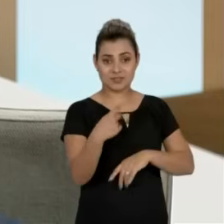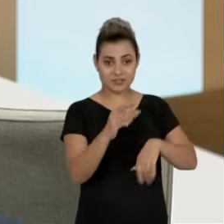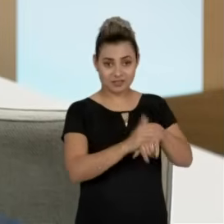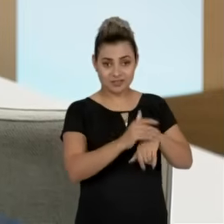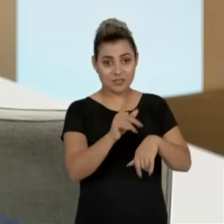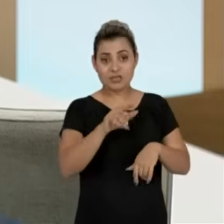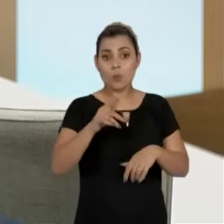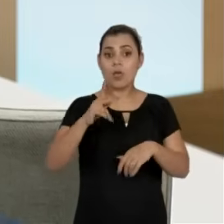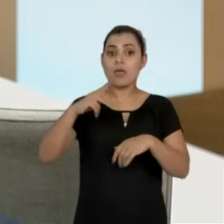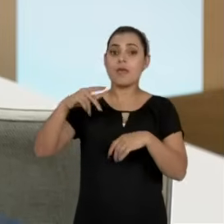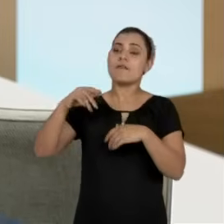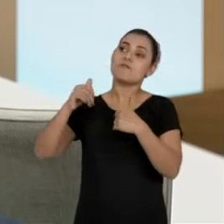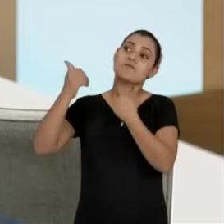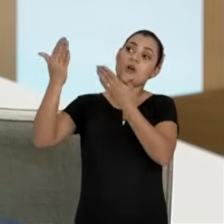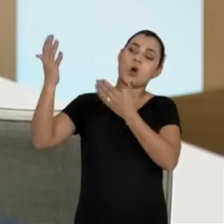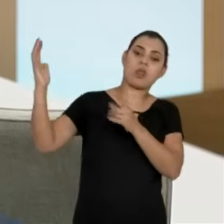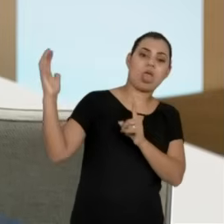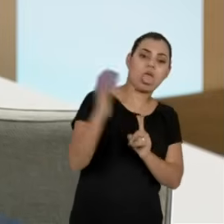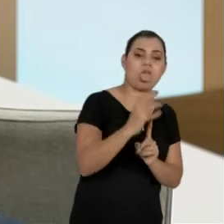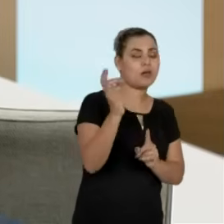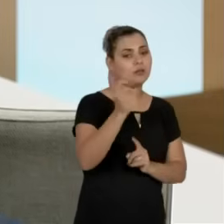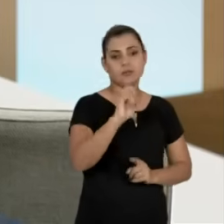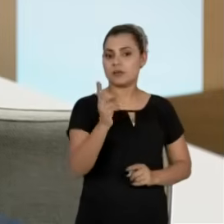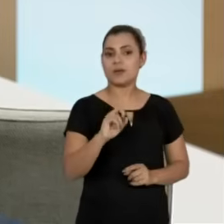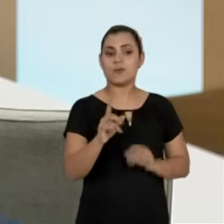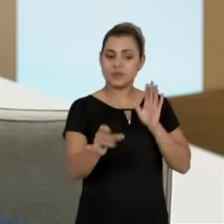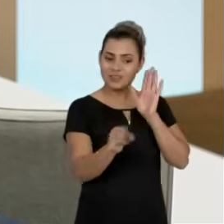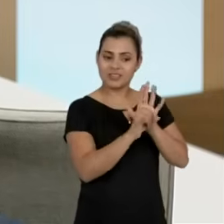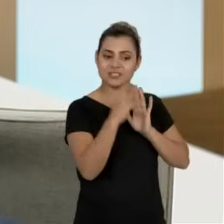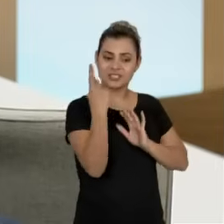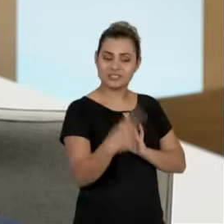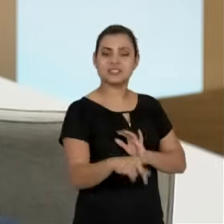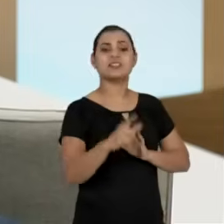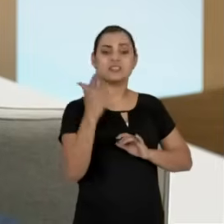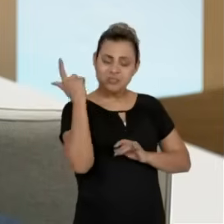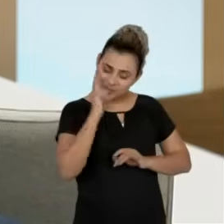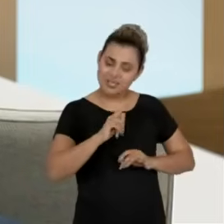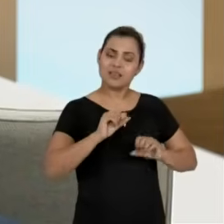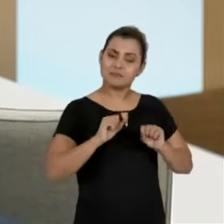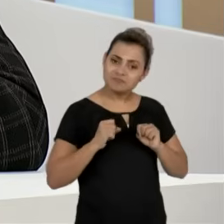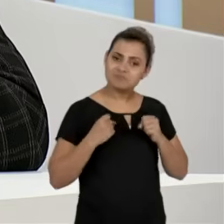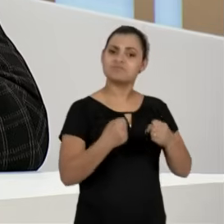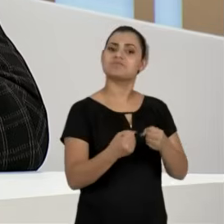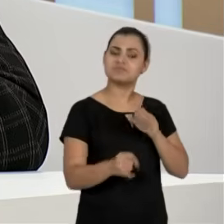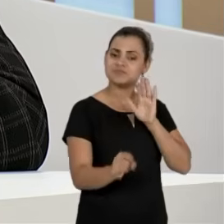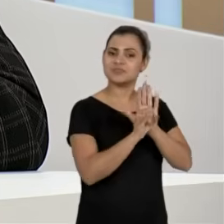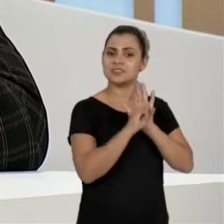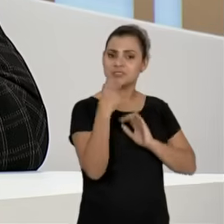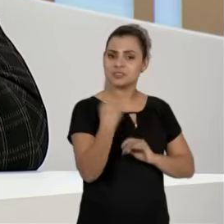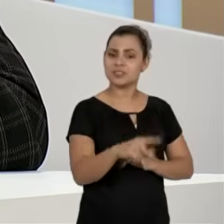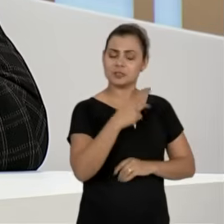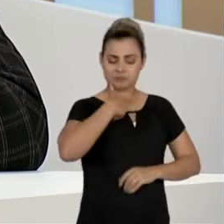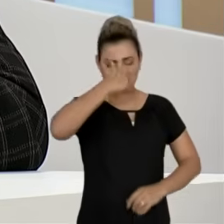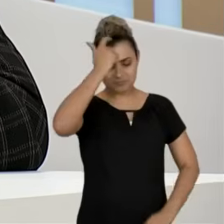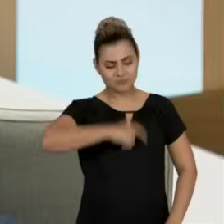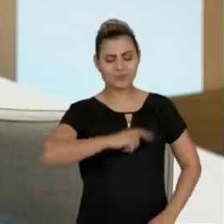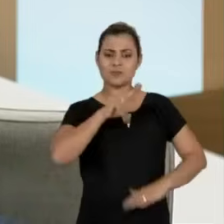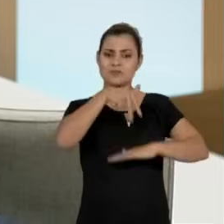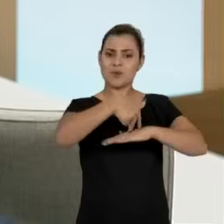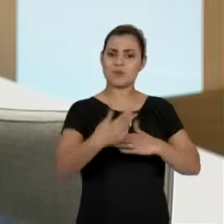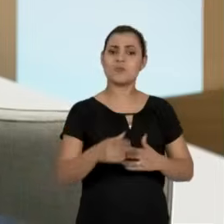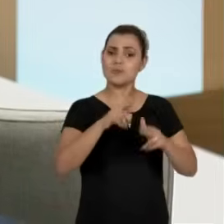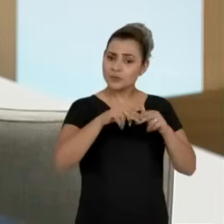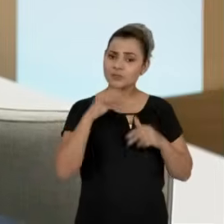vem de fora e acaba com a identidade deles. Eles podem se globalizar, mas fortalecendo a identidade deles, contando quem eles são. Então, é